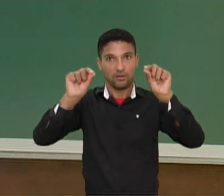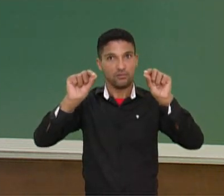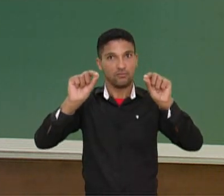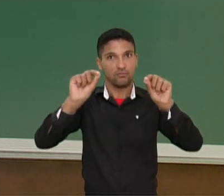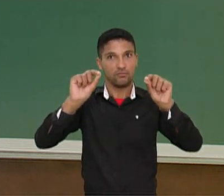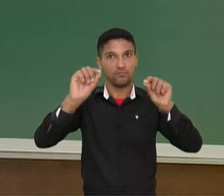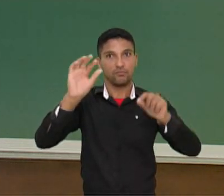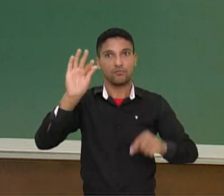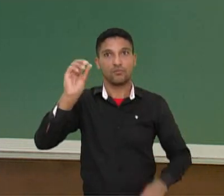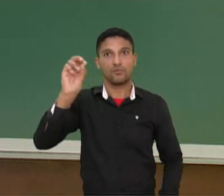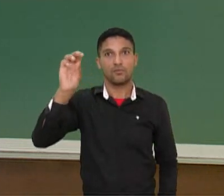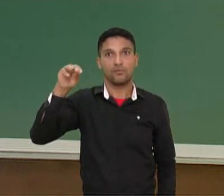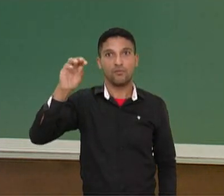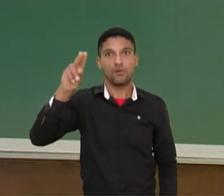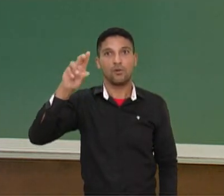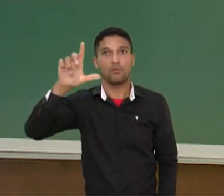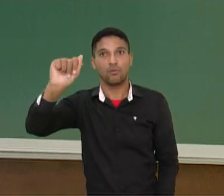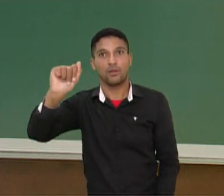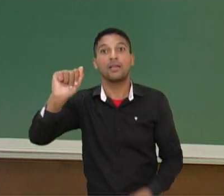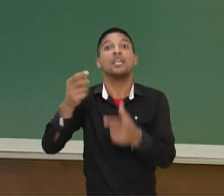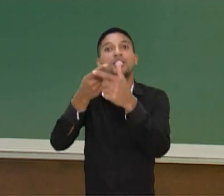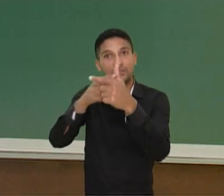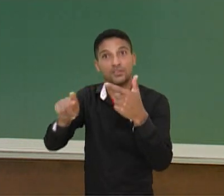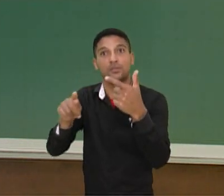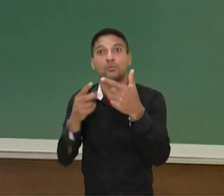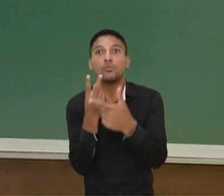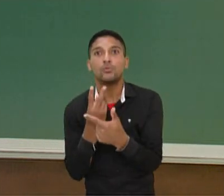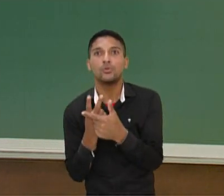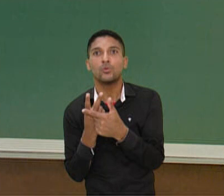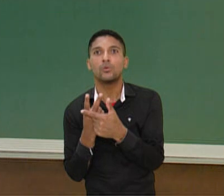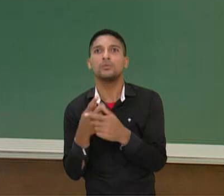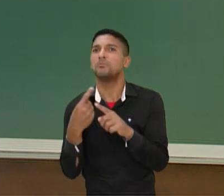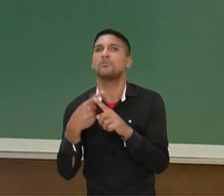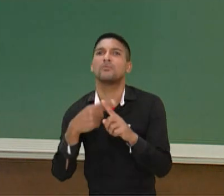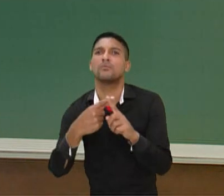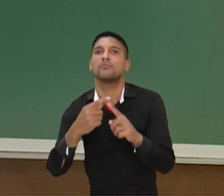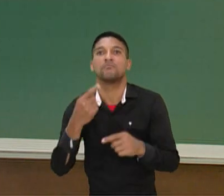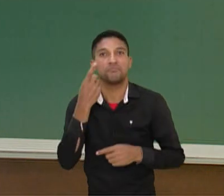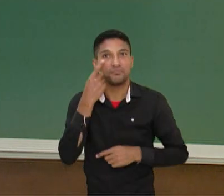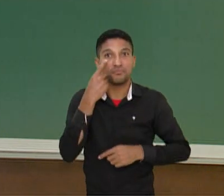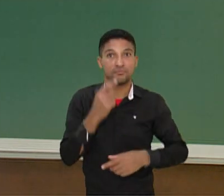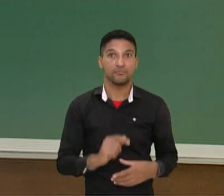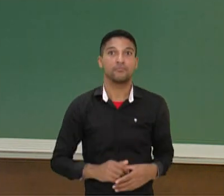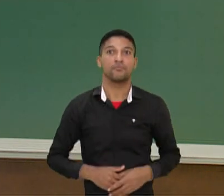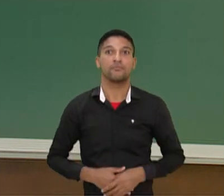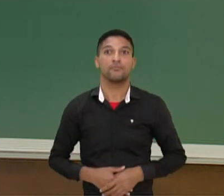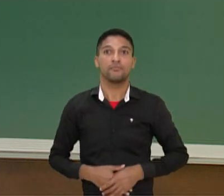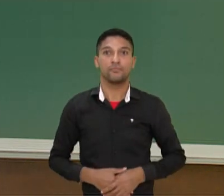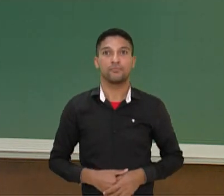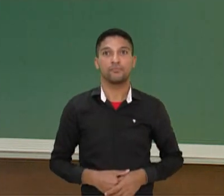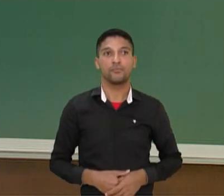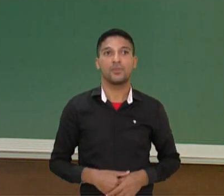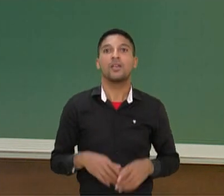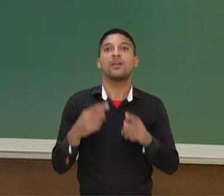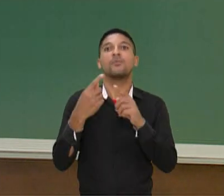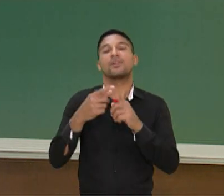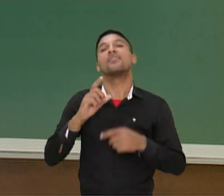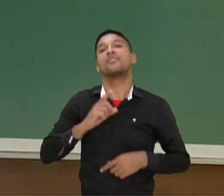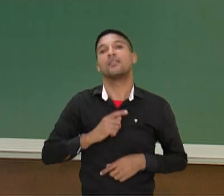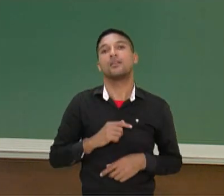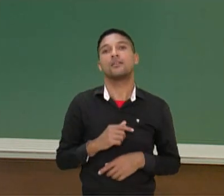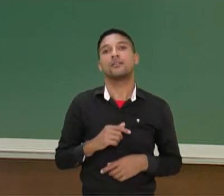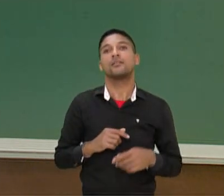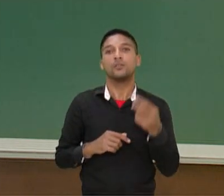para vocês copiarem, ela é dividida por 2. Por que será dividido por 2? Porque a gente conta 2 vezes